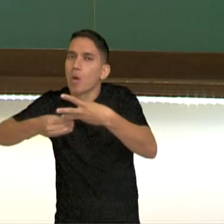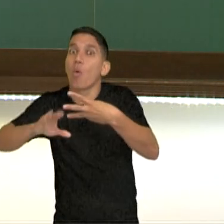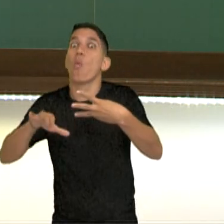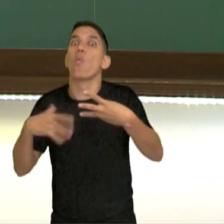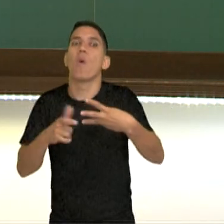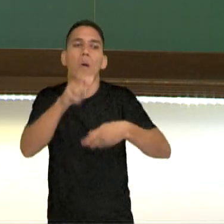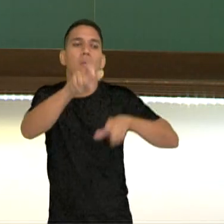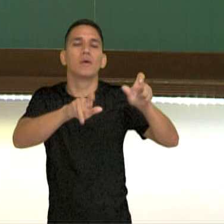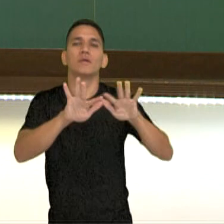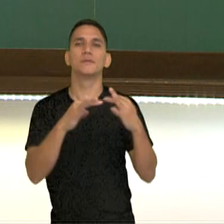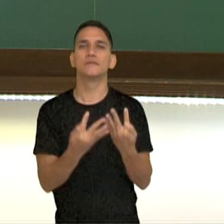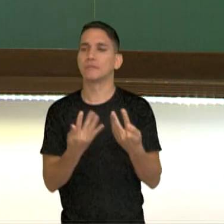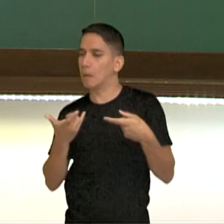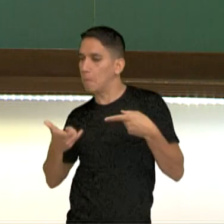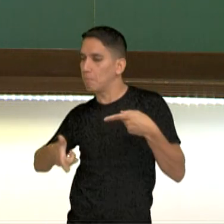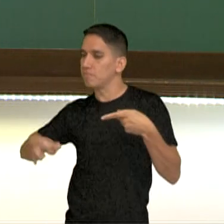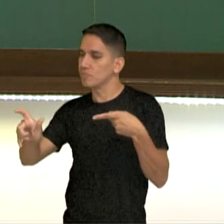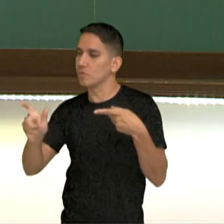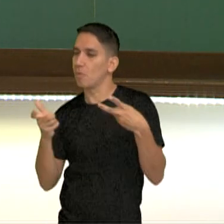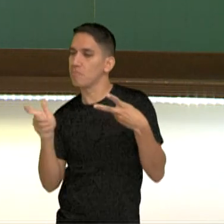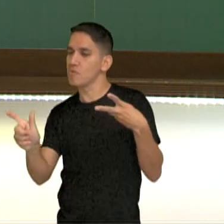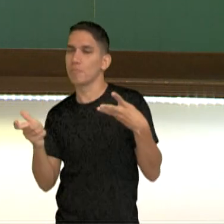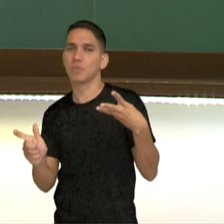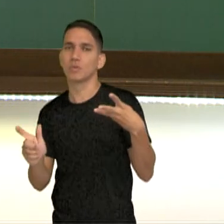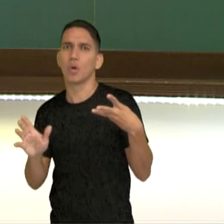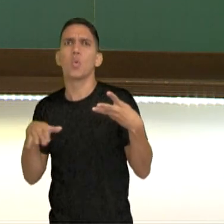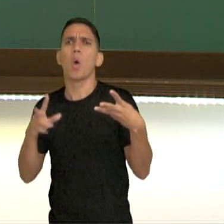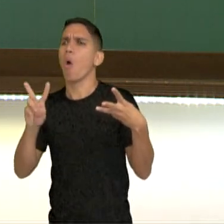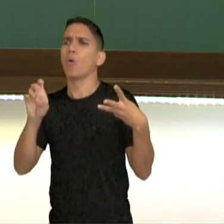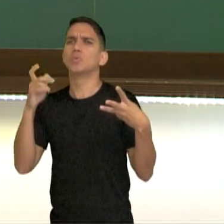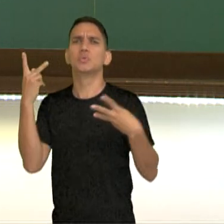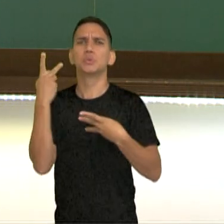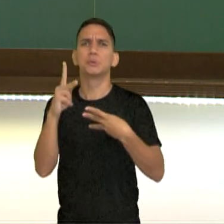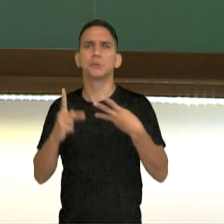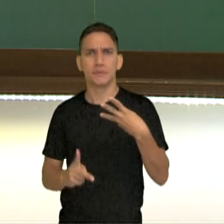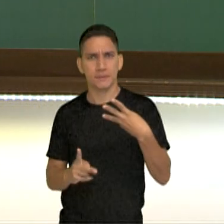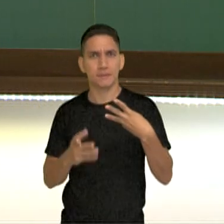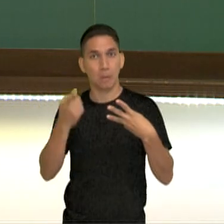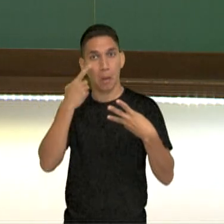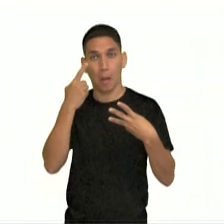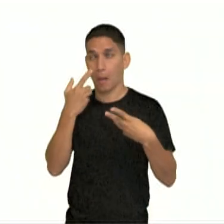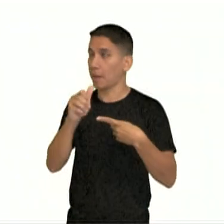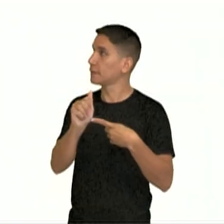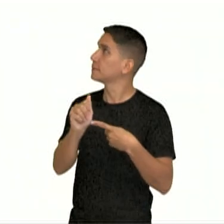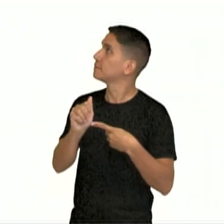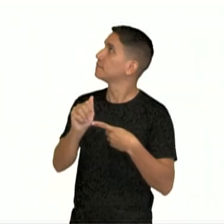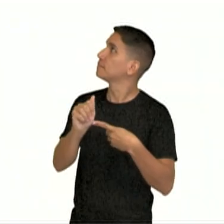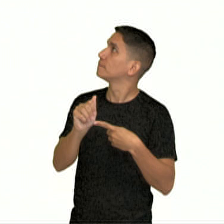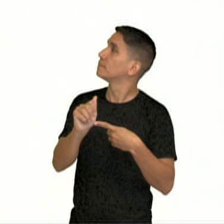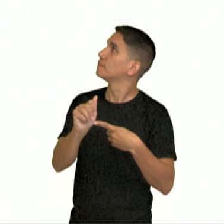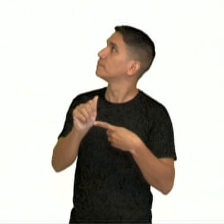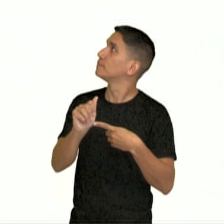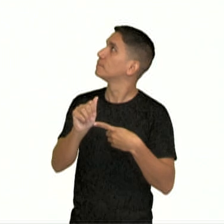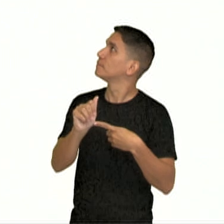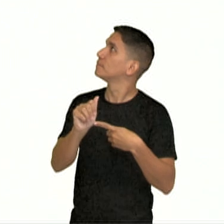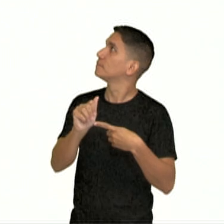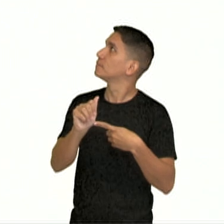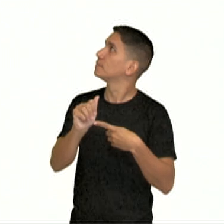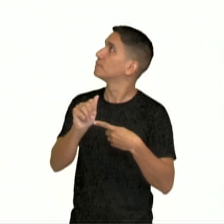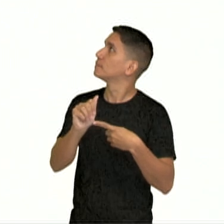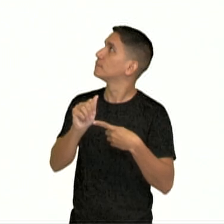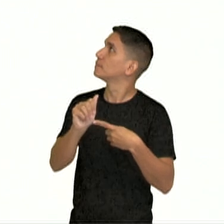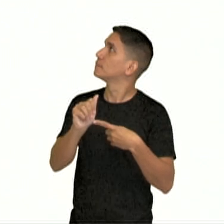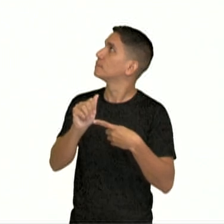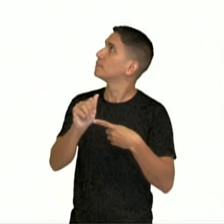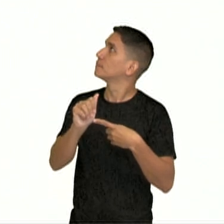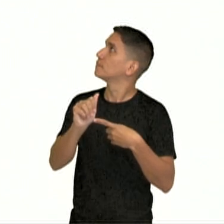family member, de quem nós estamos falando aí. Então, observe na letra A. He is my